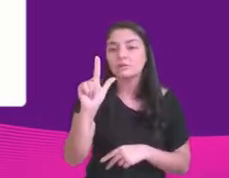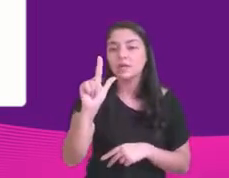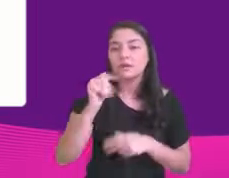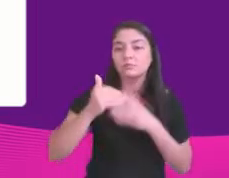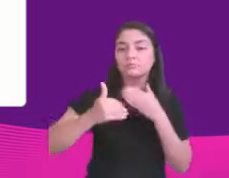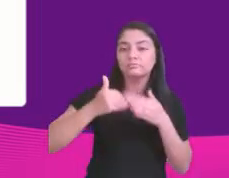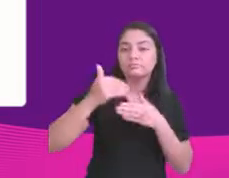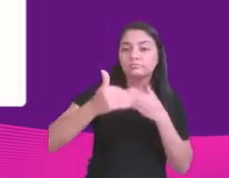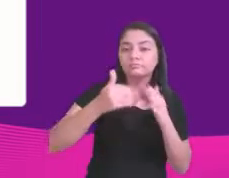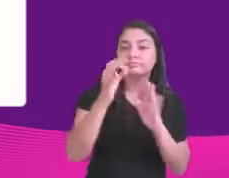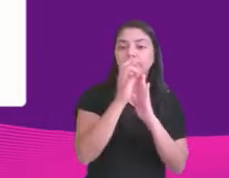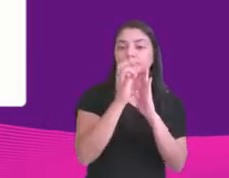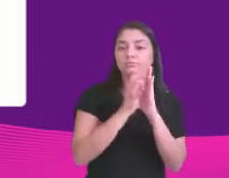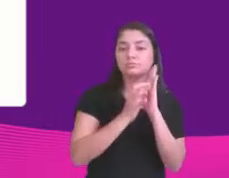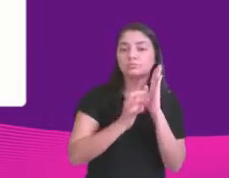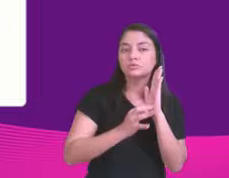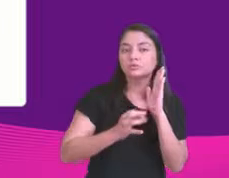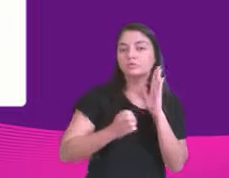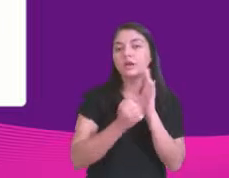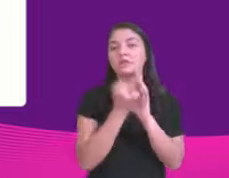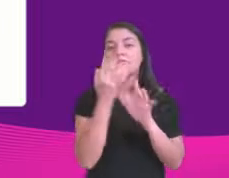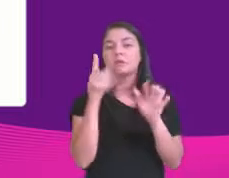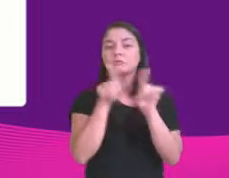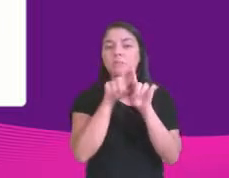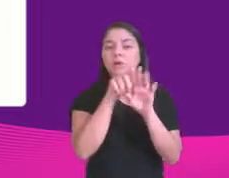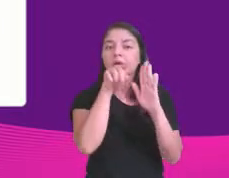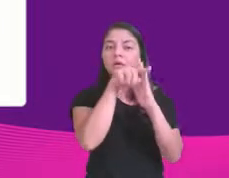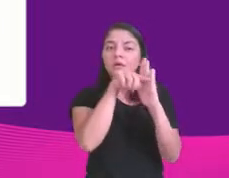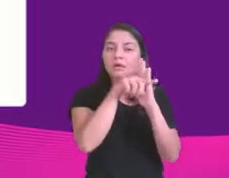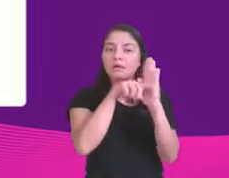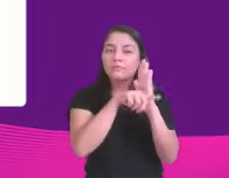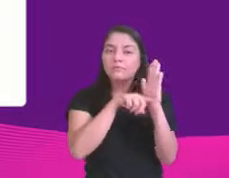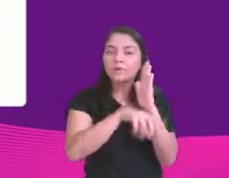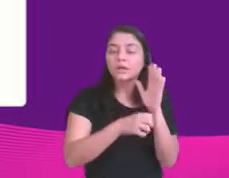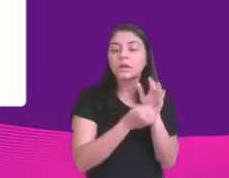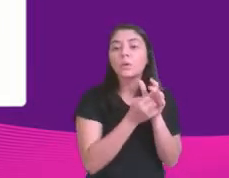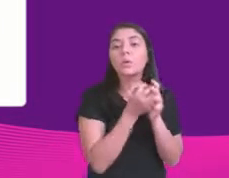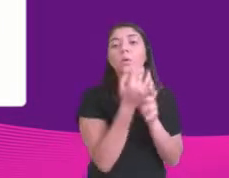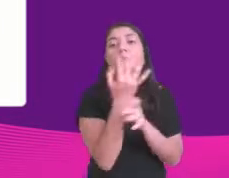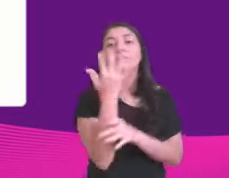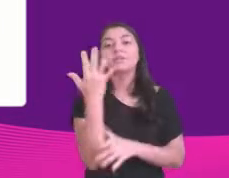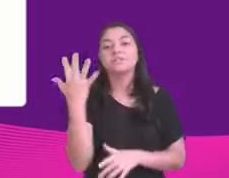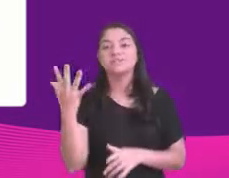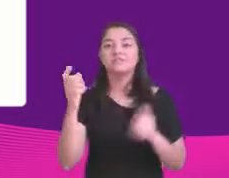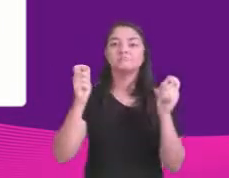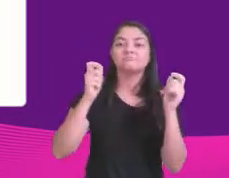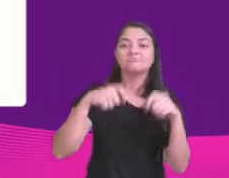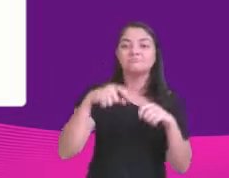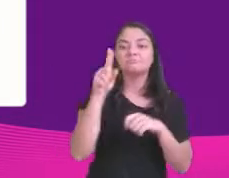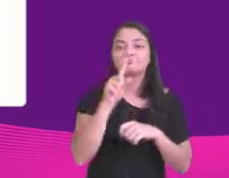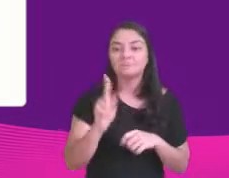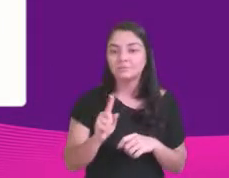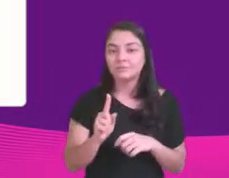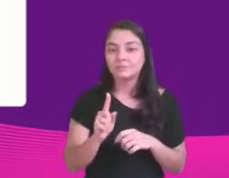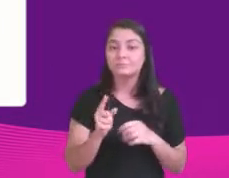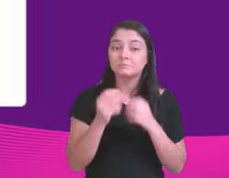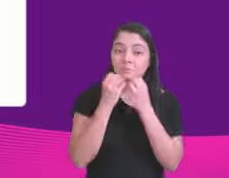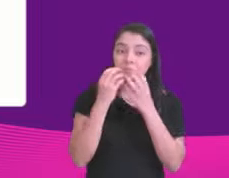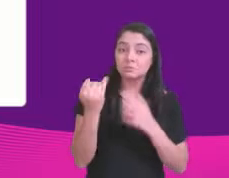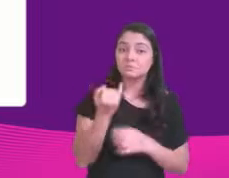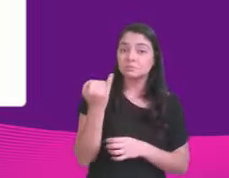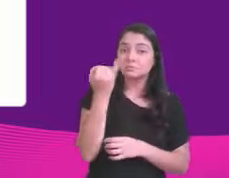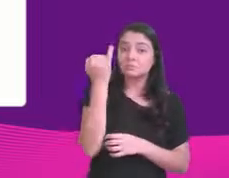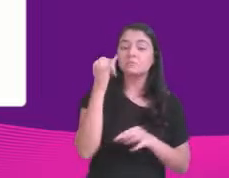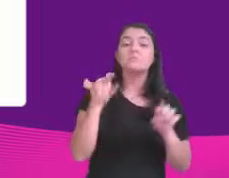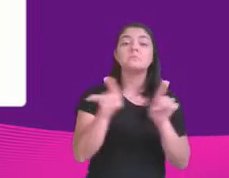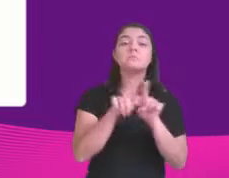quantificar e avaliar a quantidade de carcinomatose peritoneal, e com isso você documentar, porque